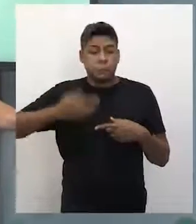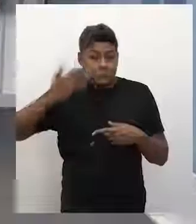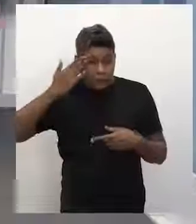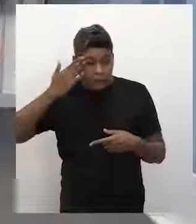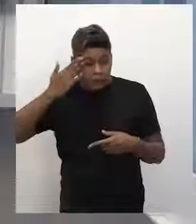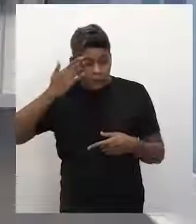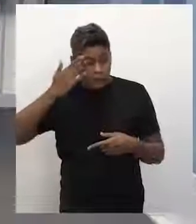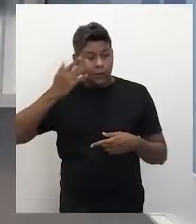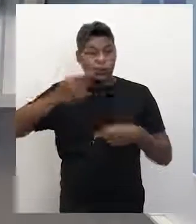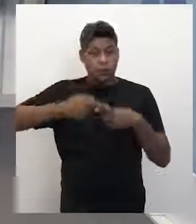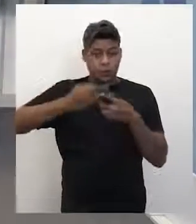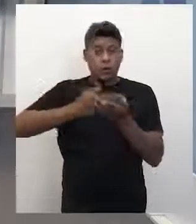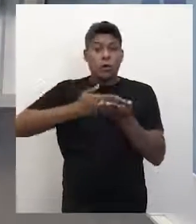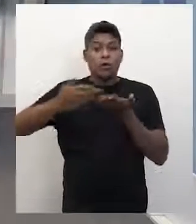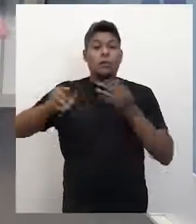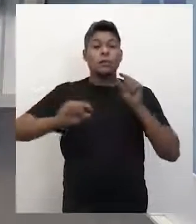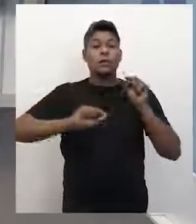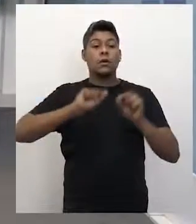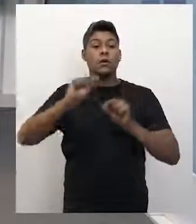Porque vamos começar aí